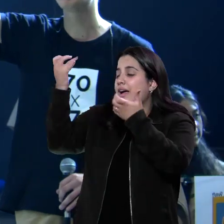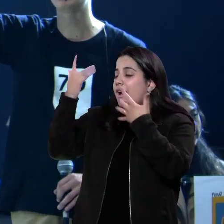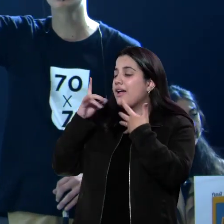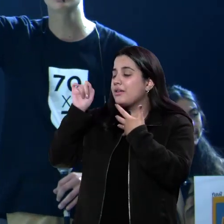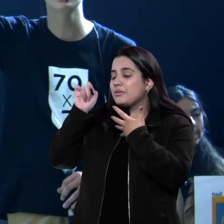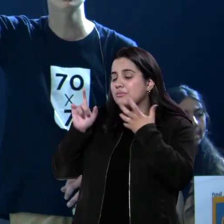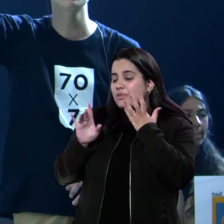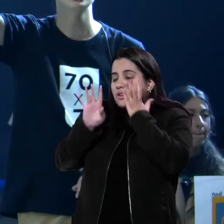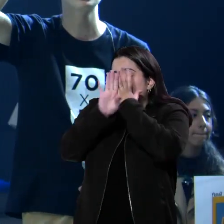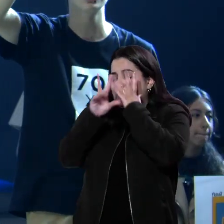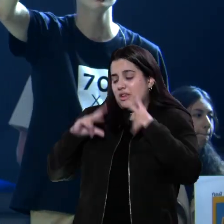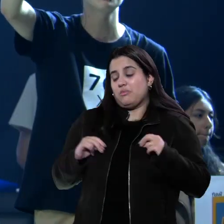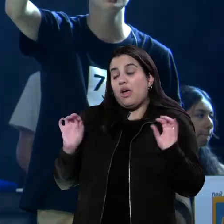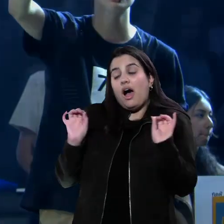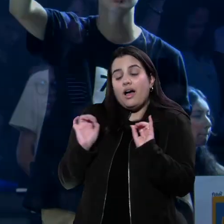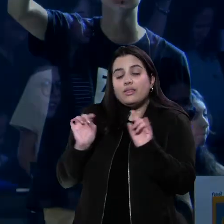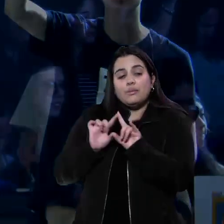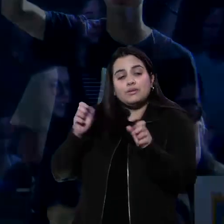favor imerecido.